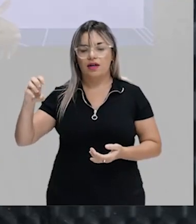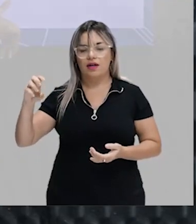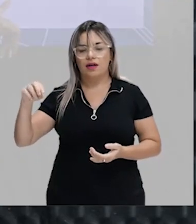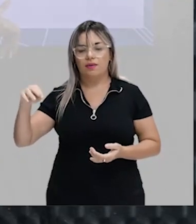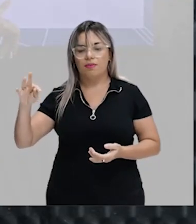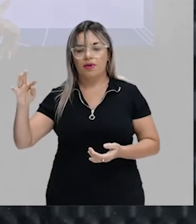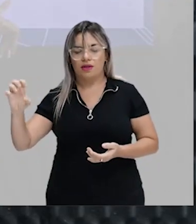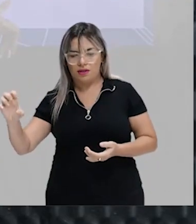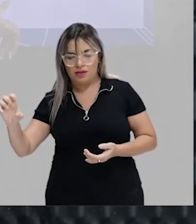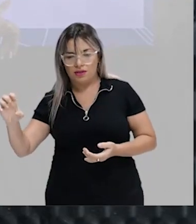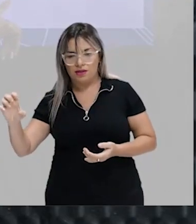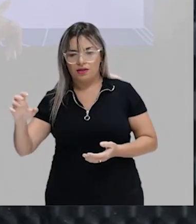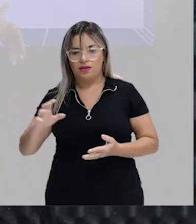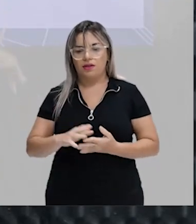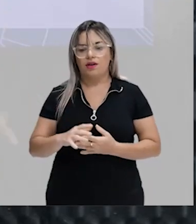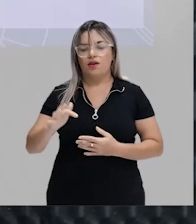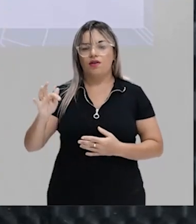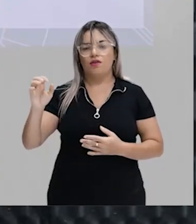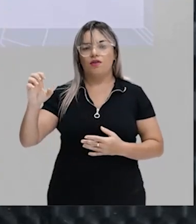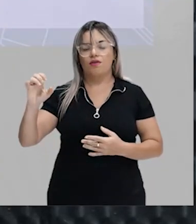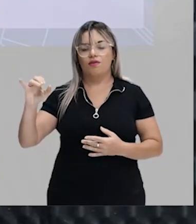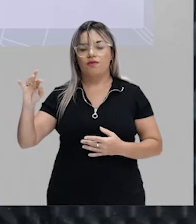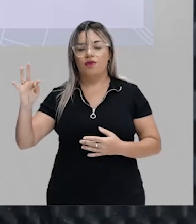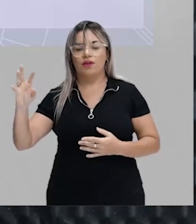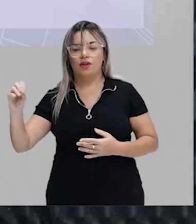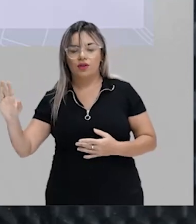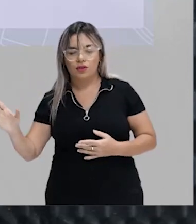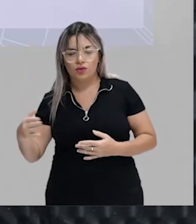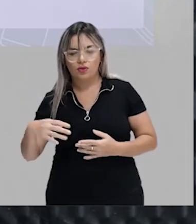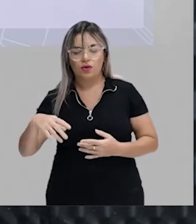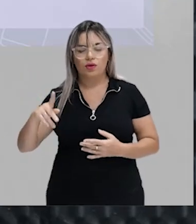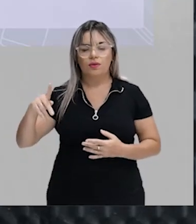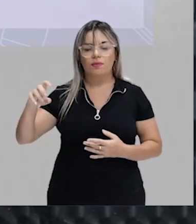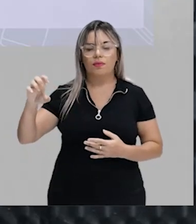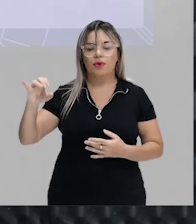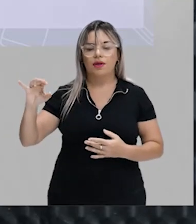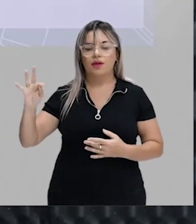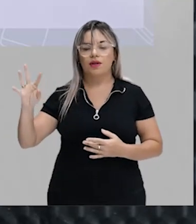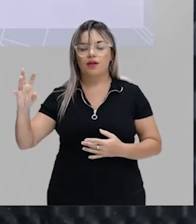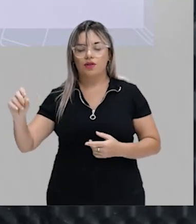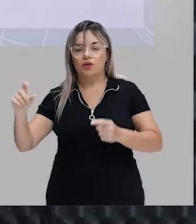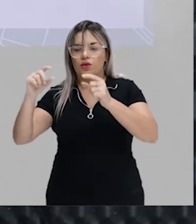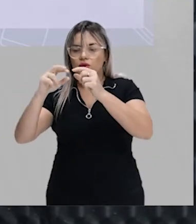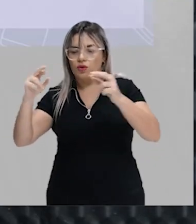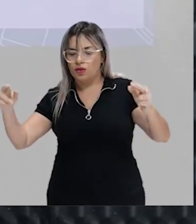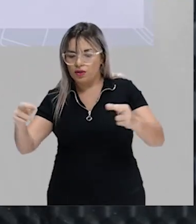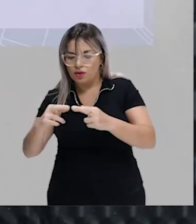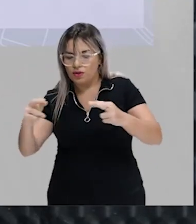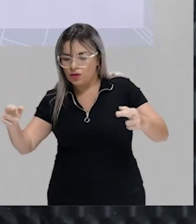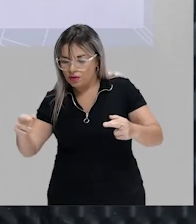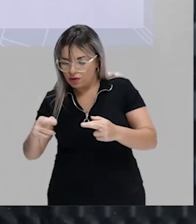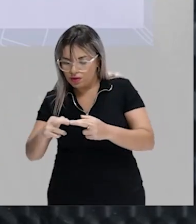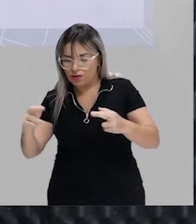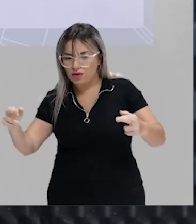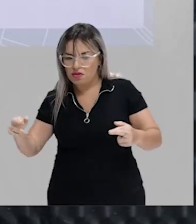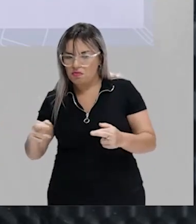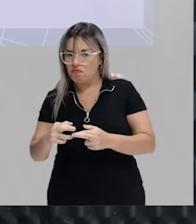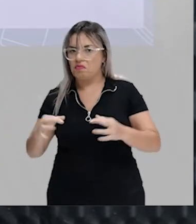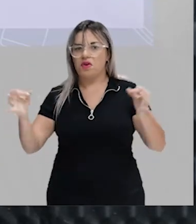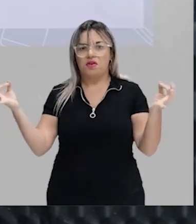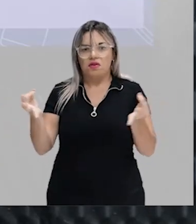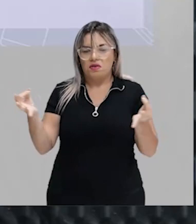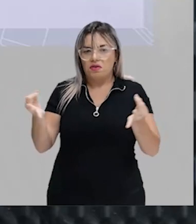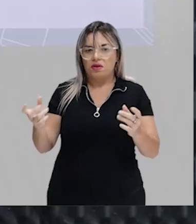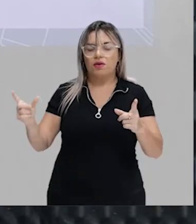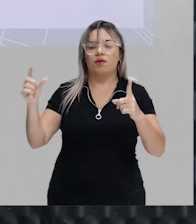a disposição das rimas. Tinha que haver rima, tinha que haver intercalação aí dessas